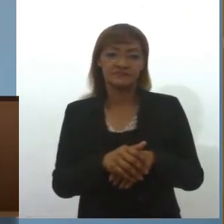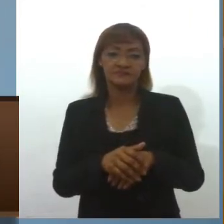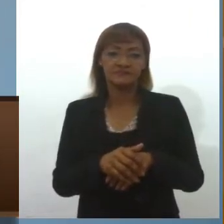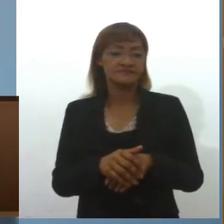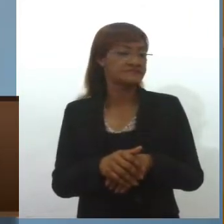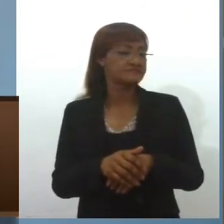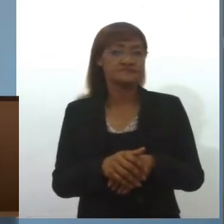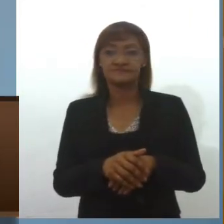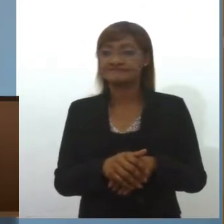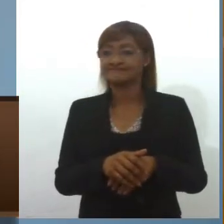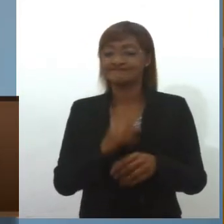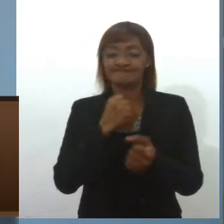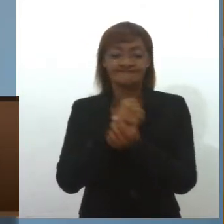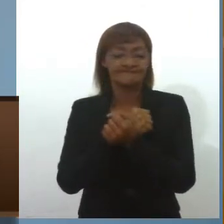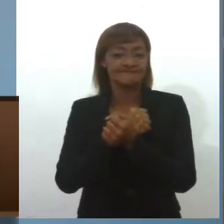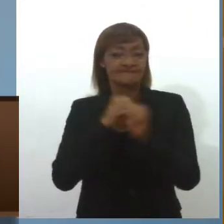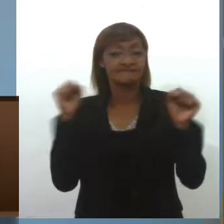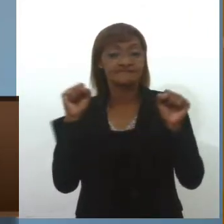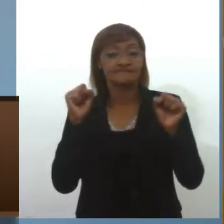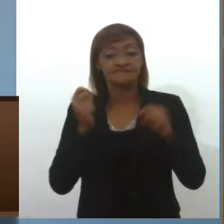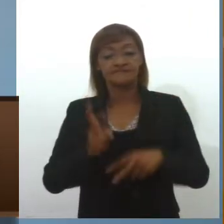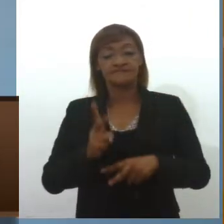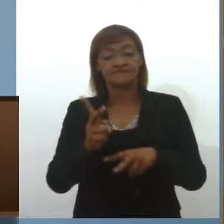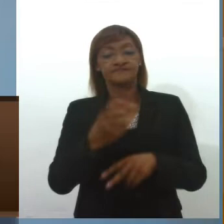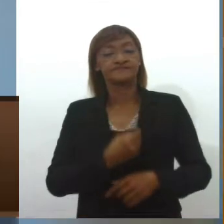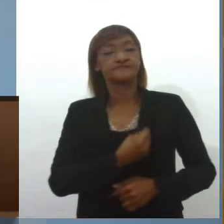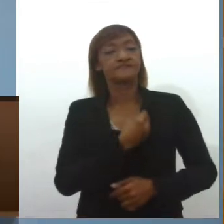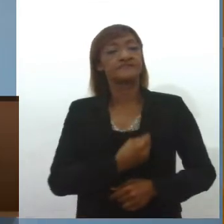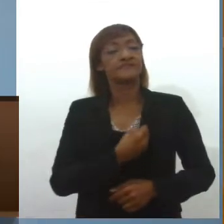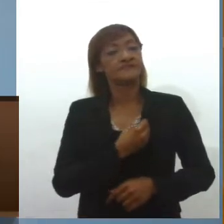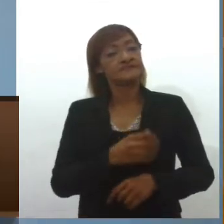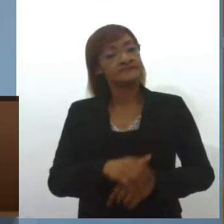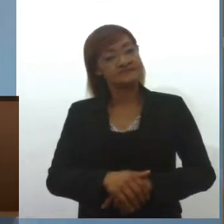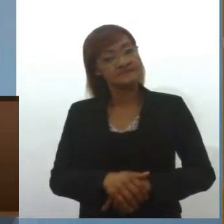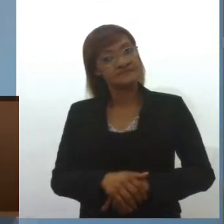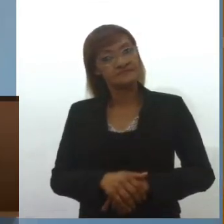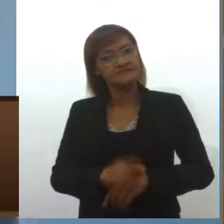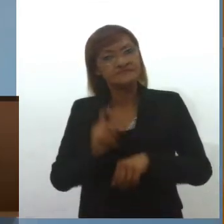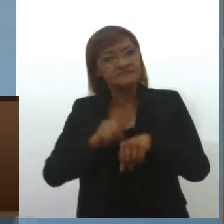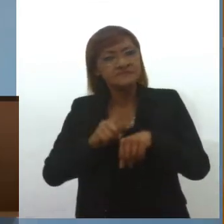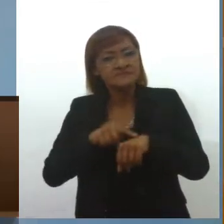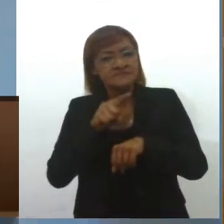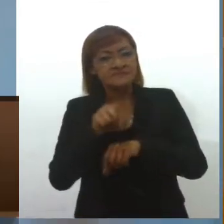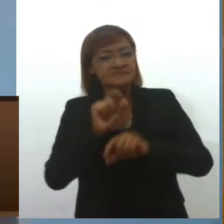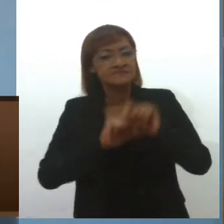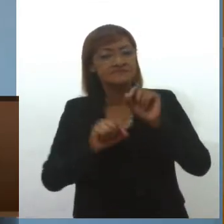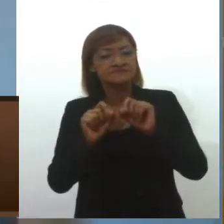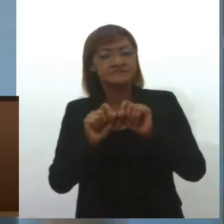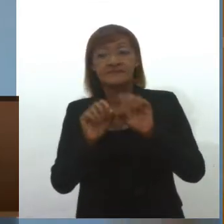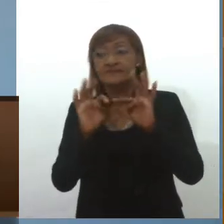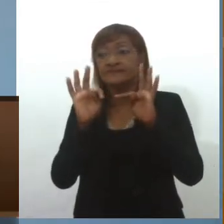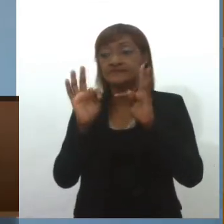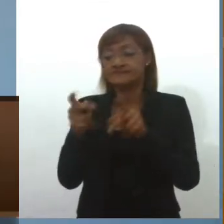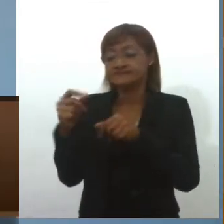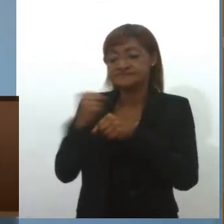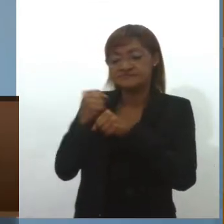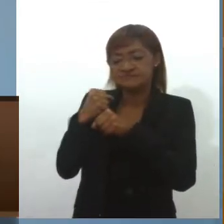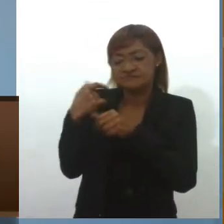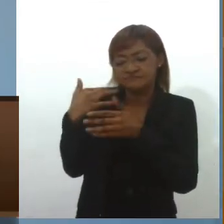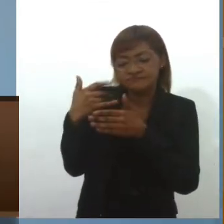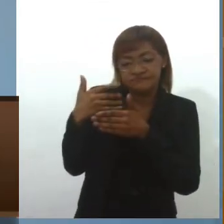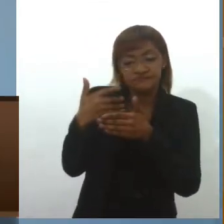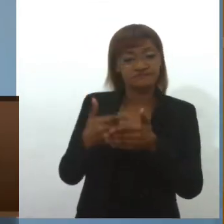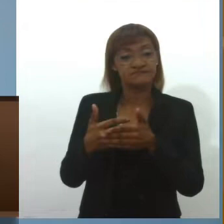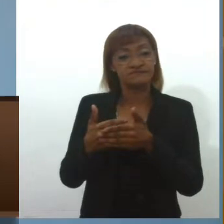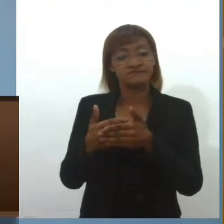vai suportar. Naquele momento, na verdade, durante todas essas últimas décadas, a gente deixou de fazer